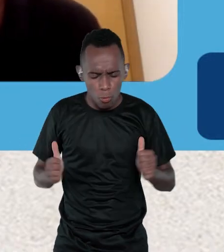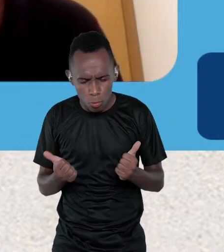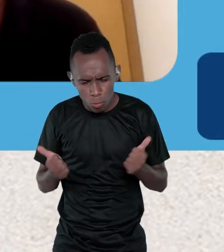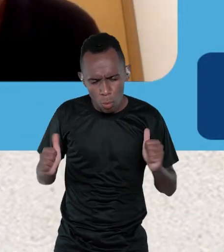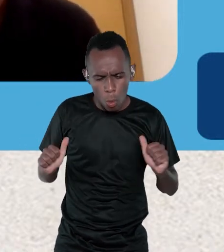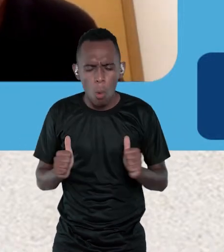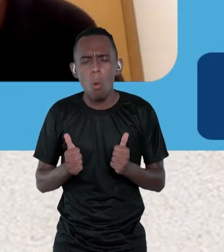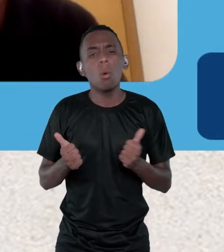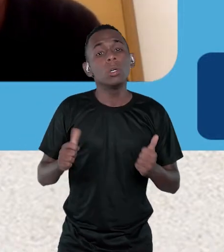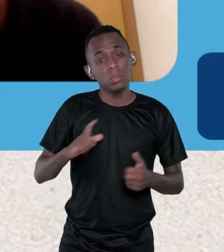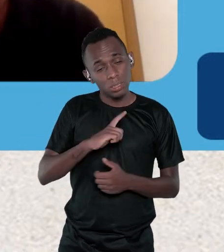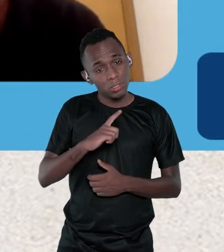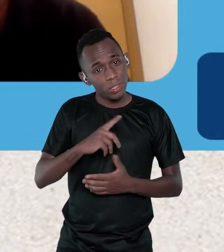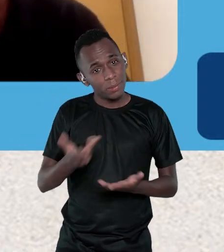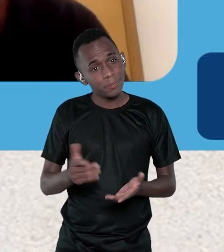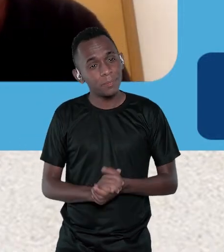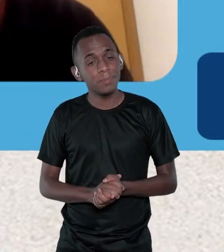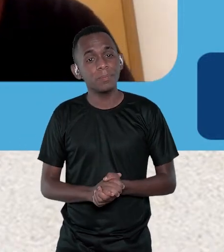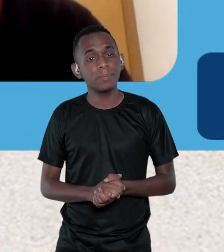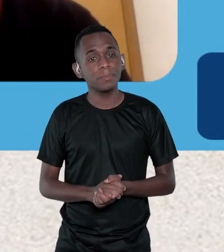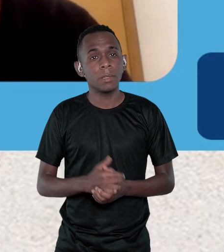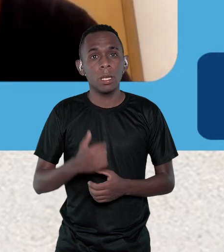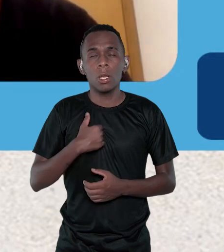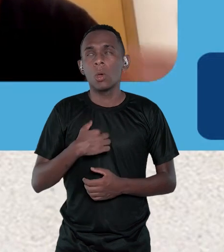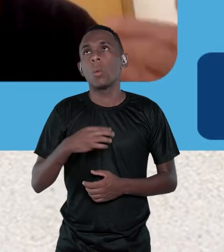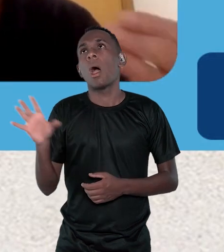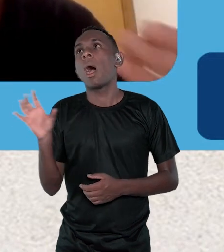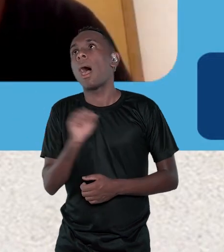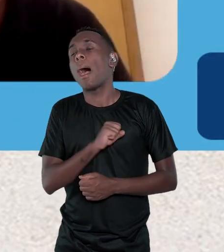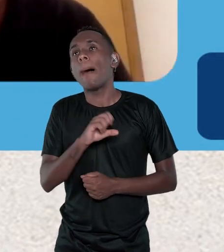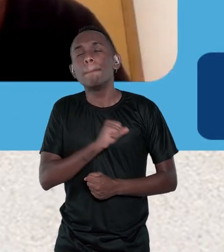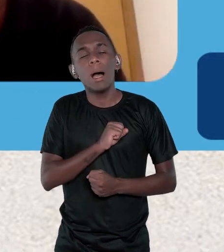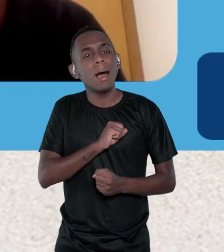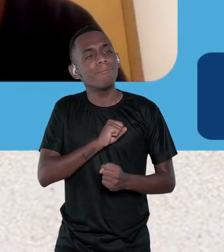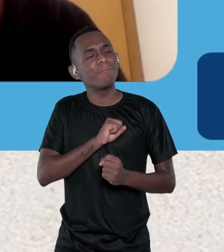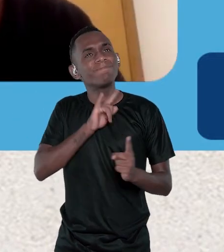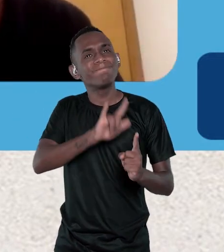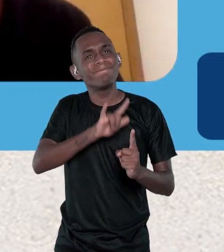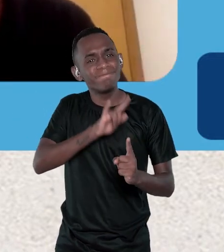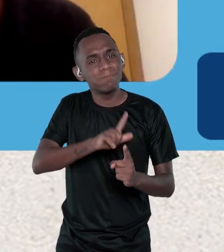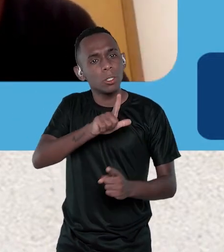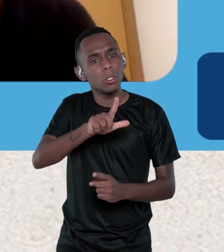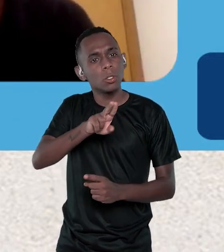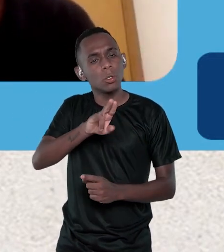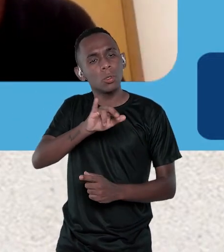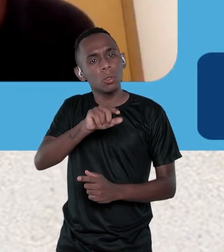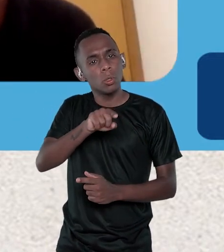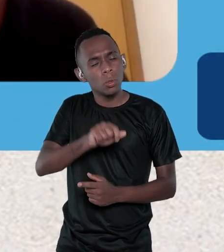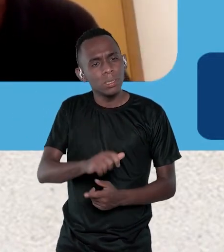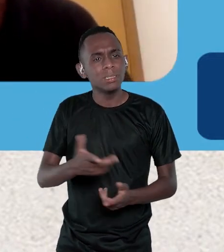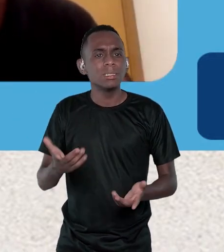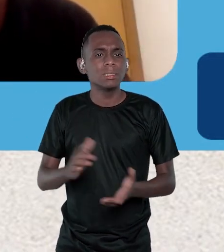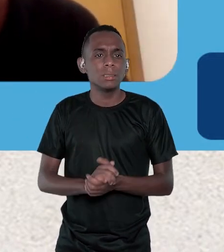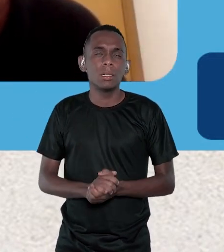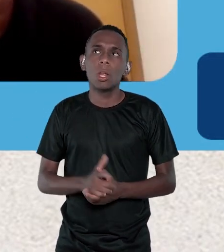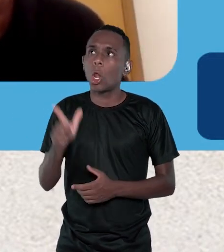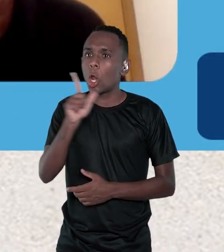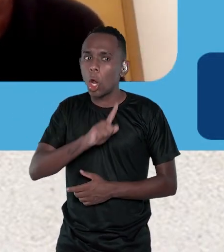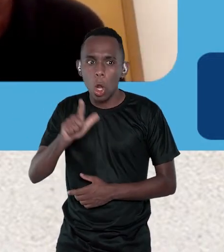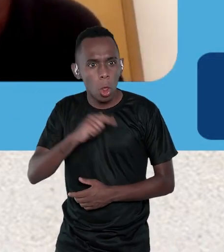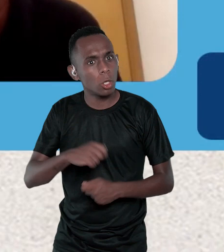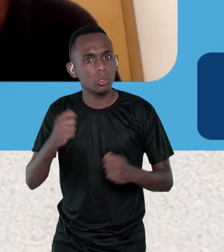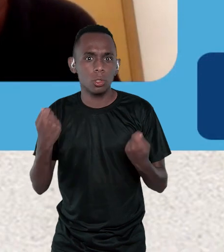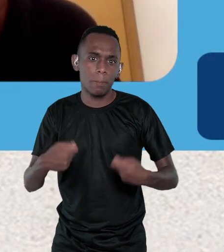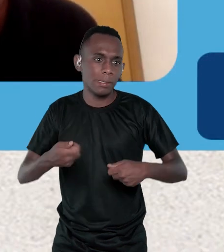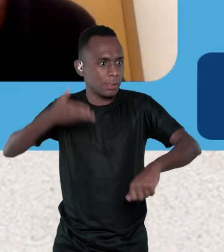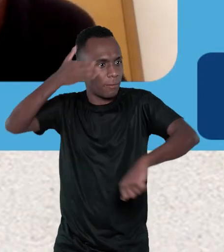da sanfona. Eu, fã dele, soube que ele estava em Pedra Azul, claro